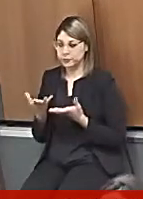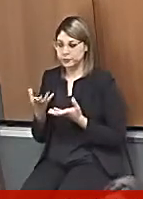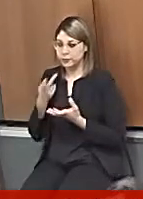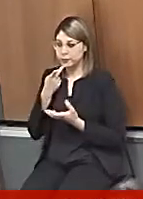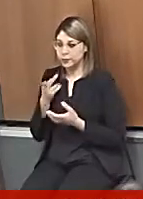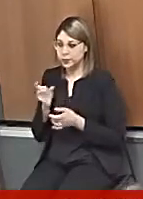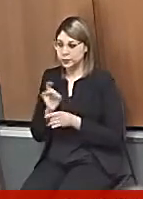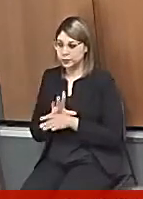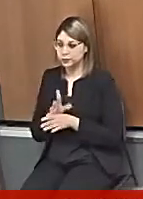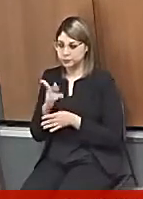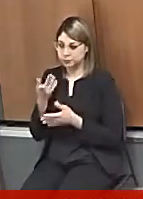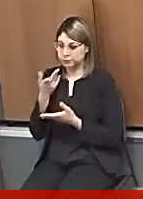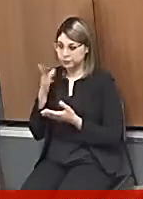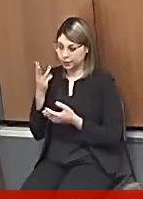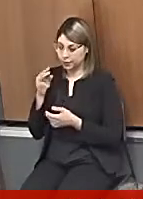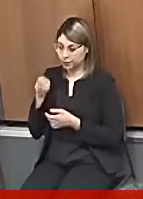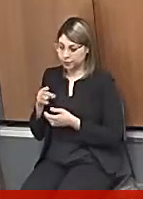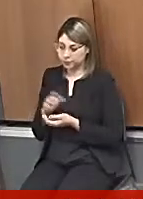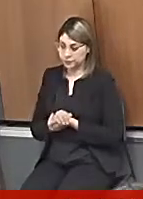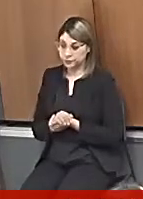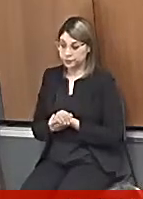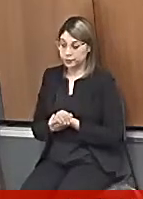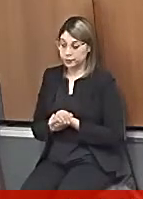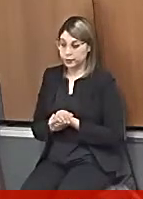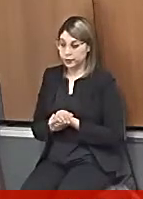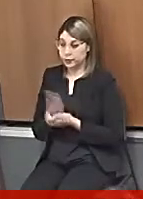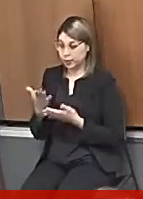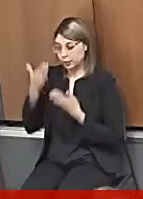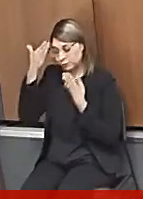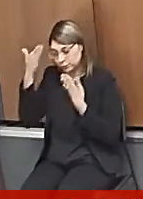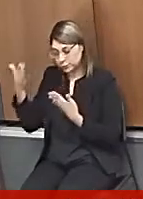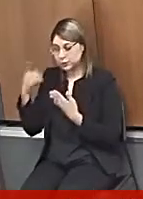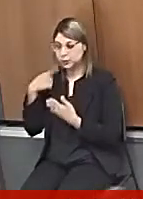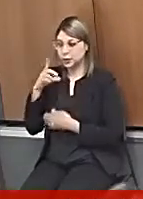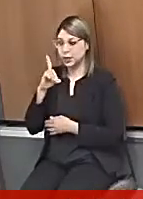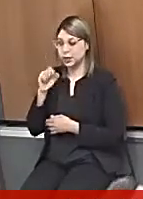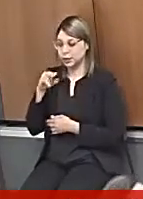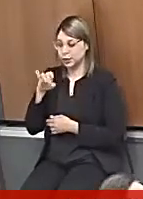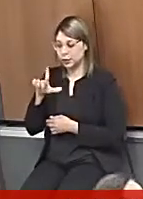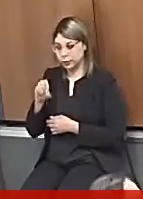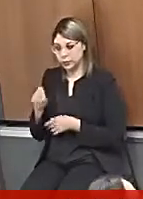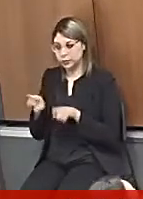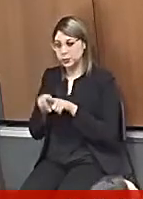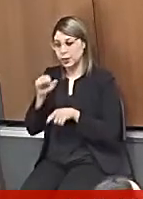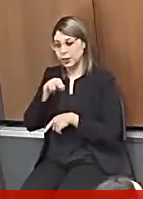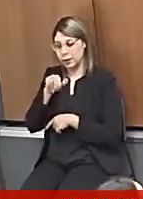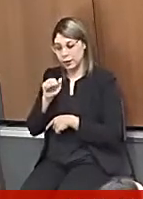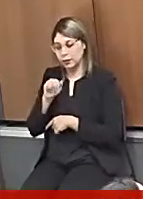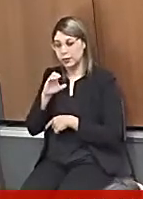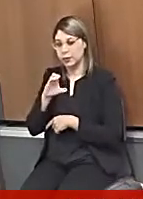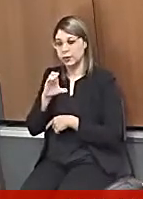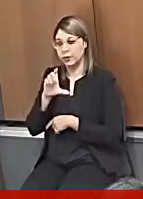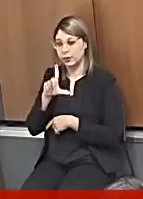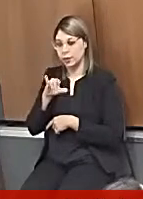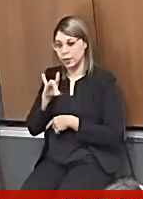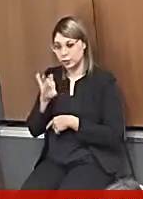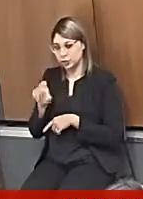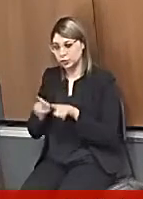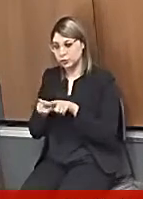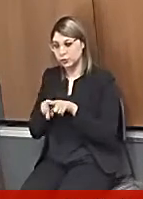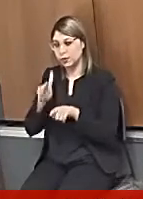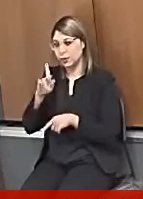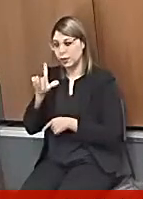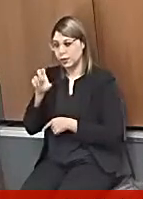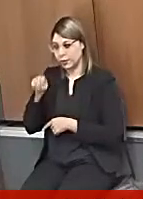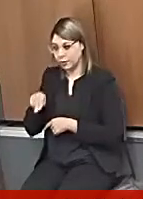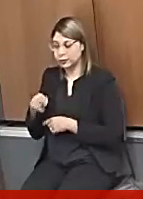e um agradecimento do mar eu agradeço muito né do danilo acl ana cleide a ellen e foi